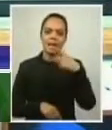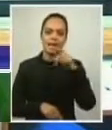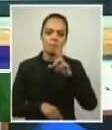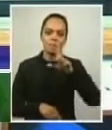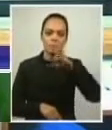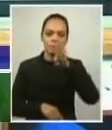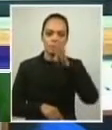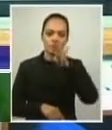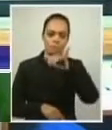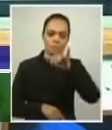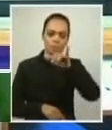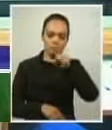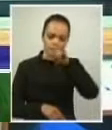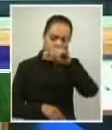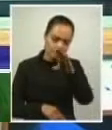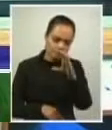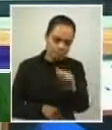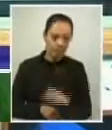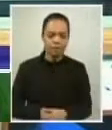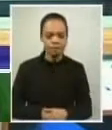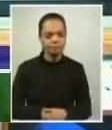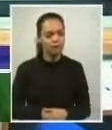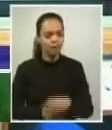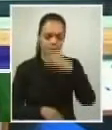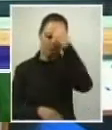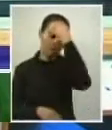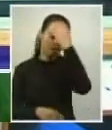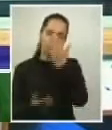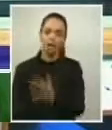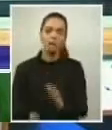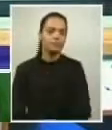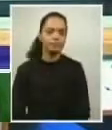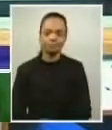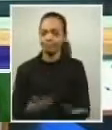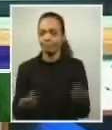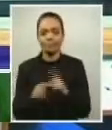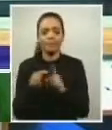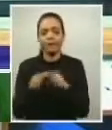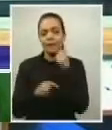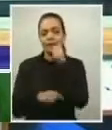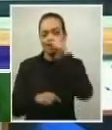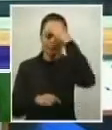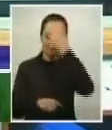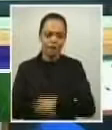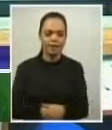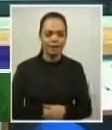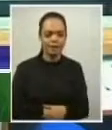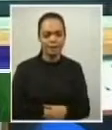Oi e a monarquia foi decapitada também pudera né Maria Antonieta né